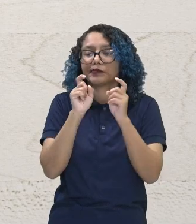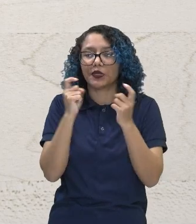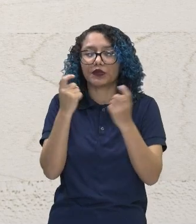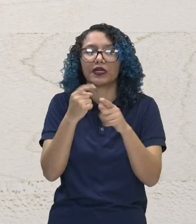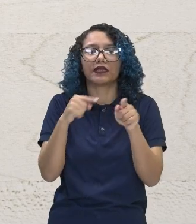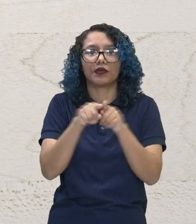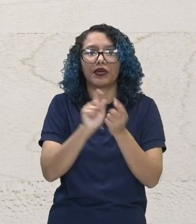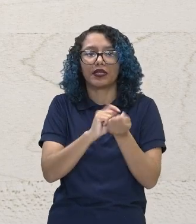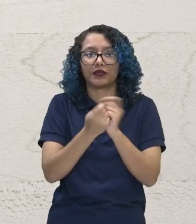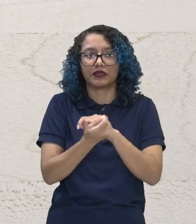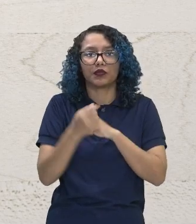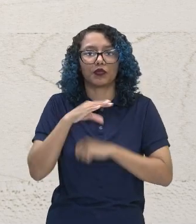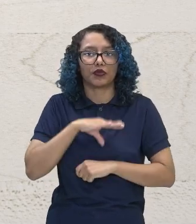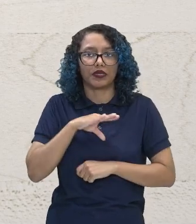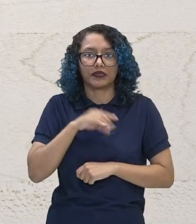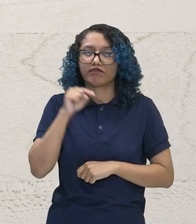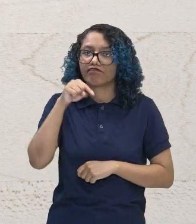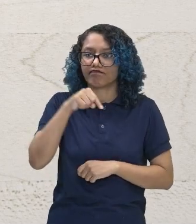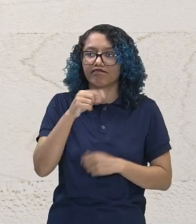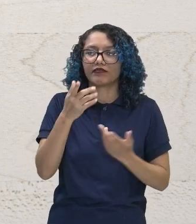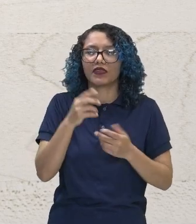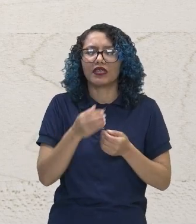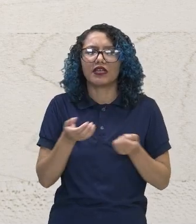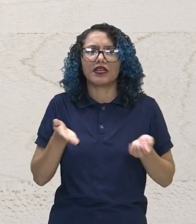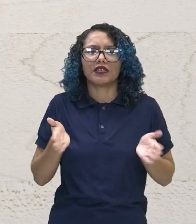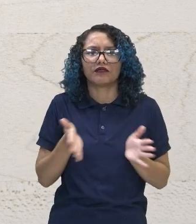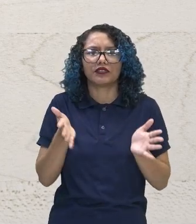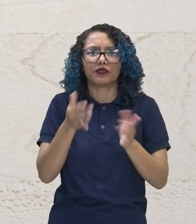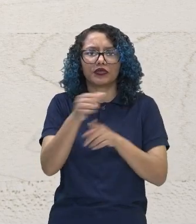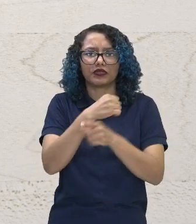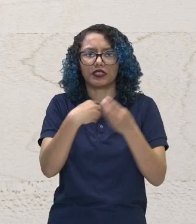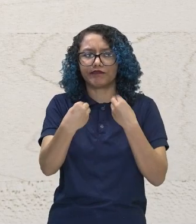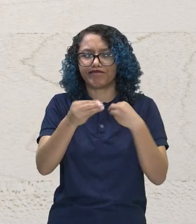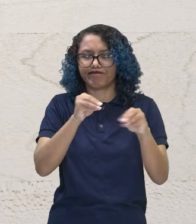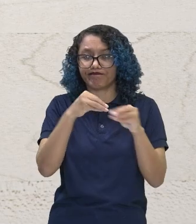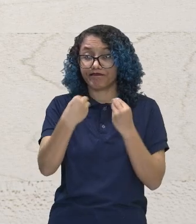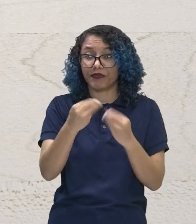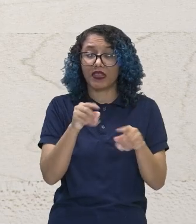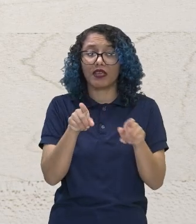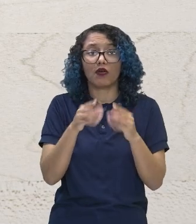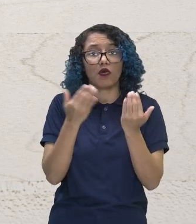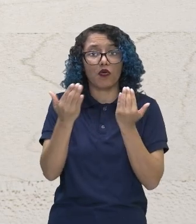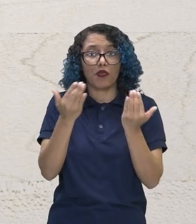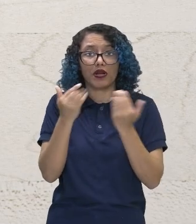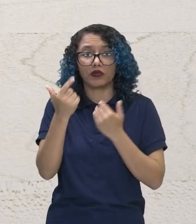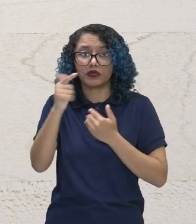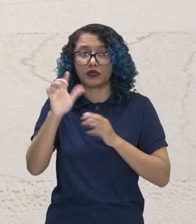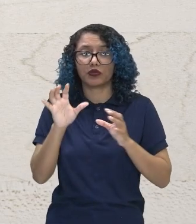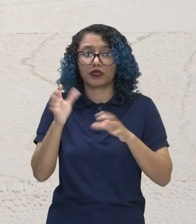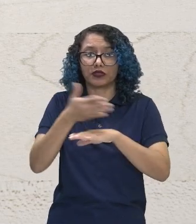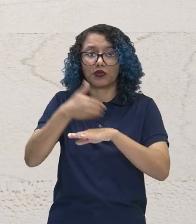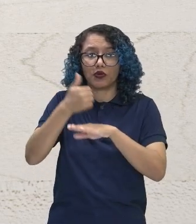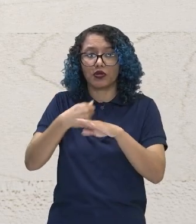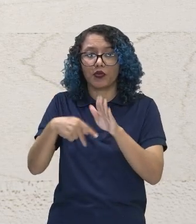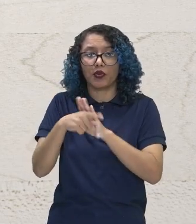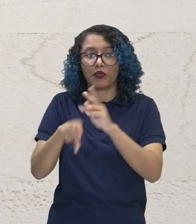dos portugueses, favorecendo uma sociedade mais flexível em comparação com as colônias de